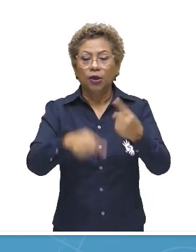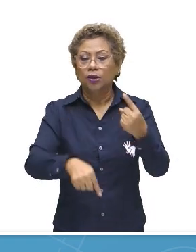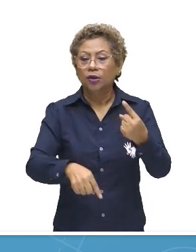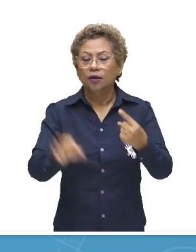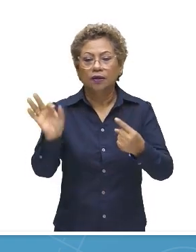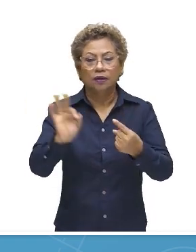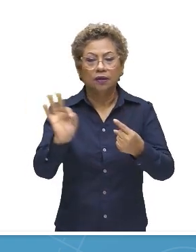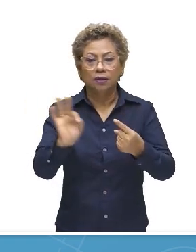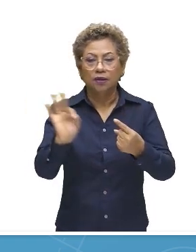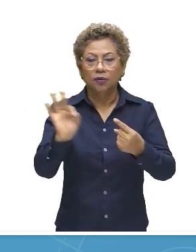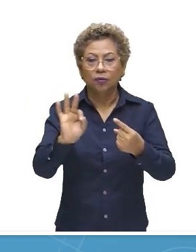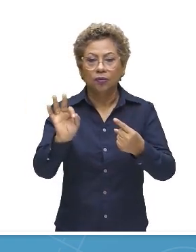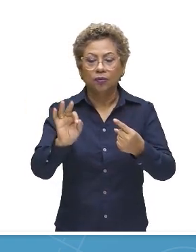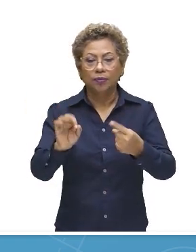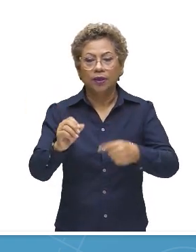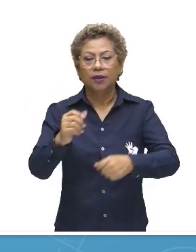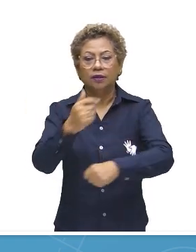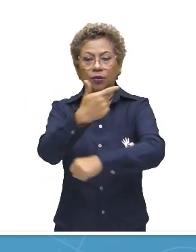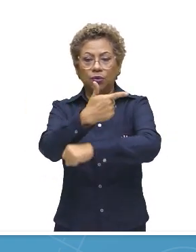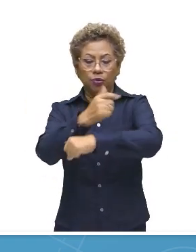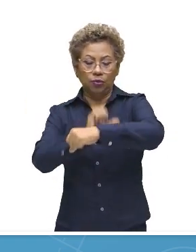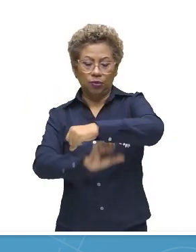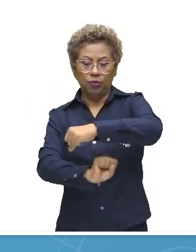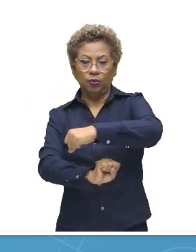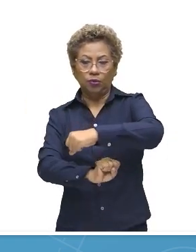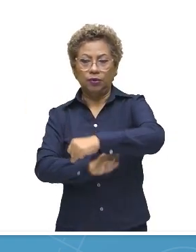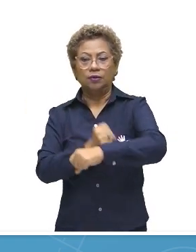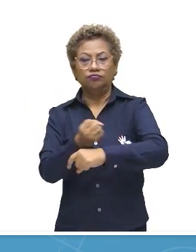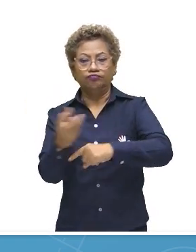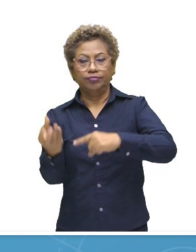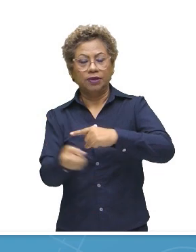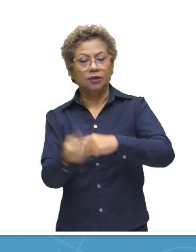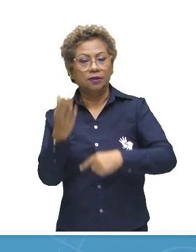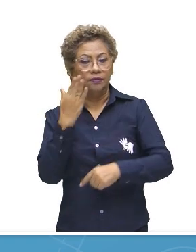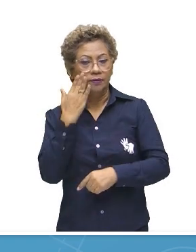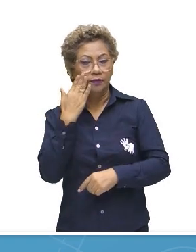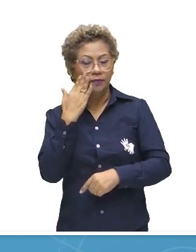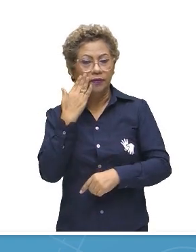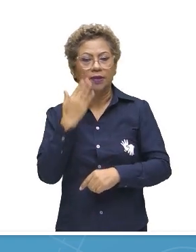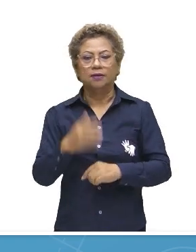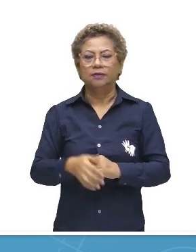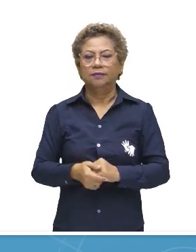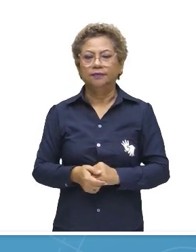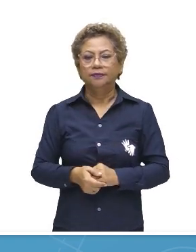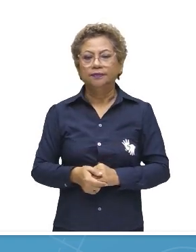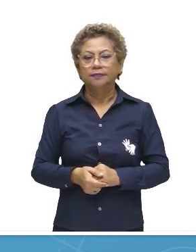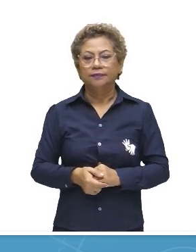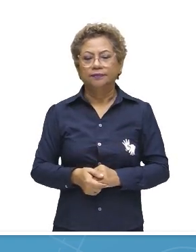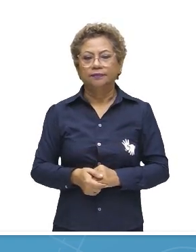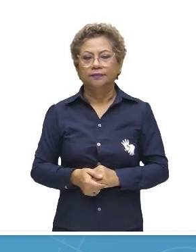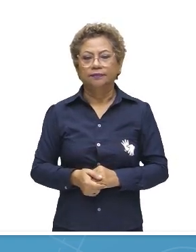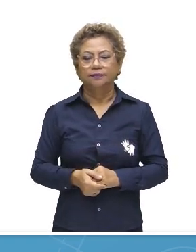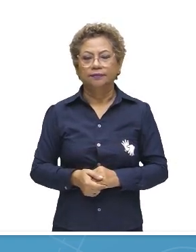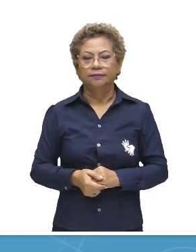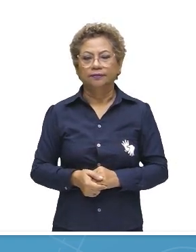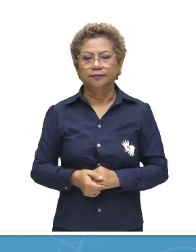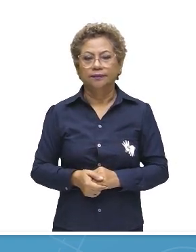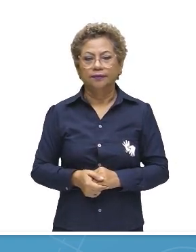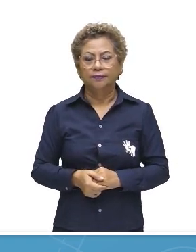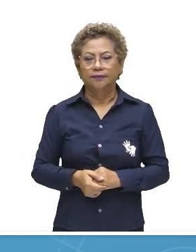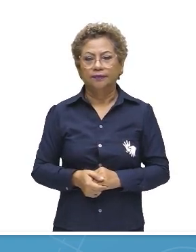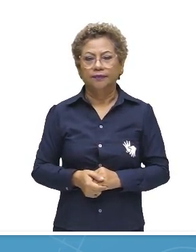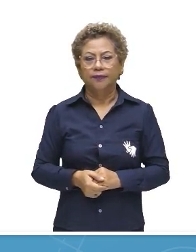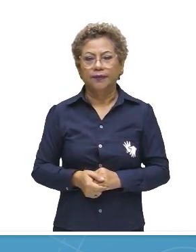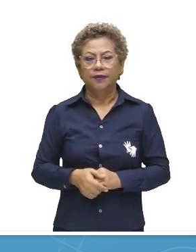fração equivalente a 2/8 é... Então observem, essa primeira fração aqui, na letra A,